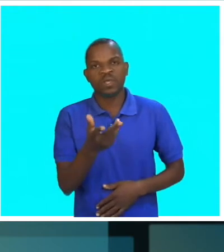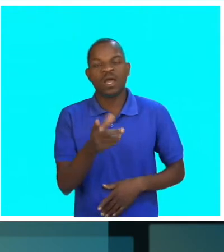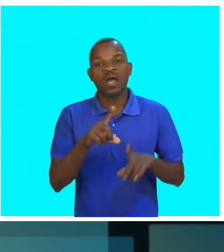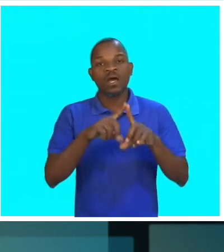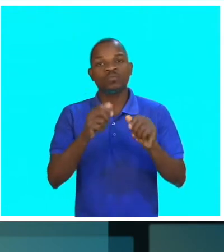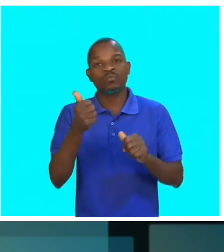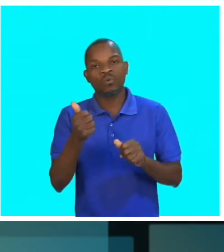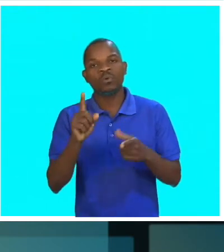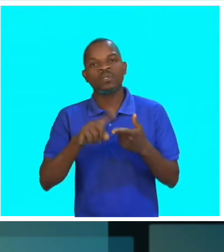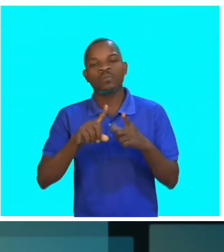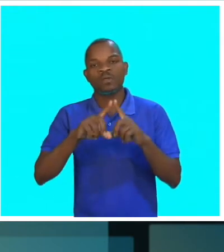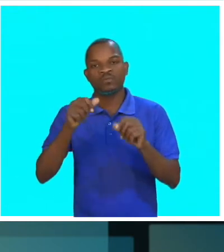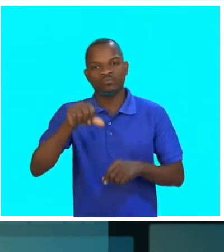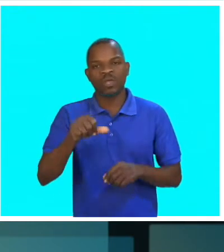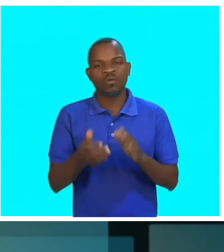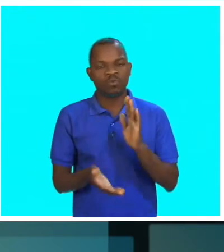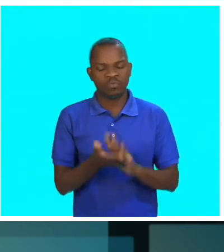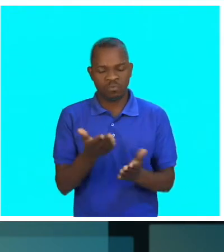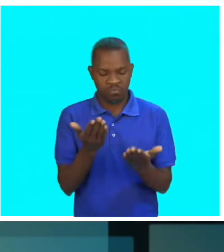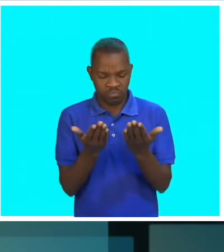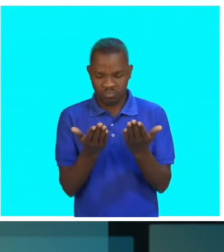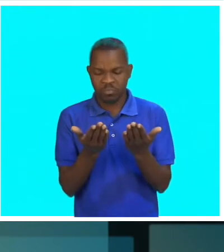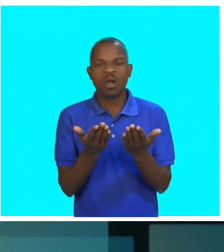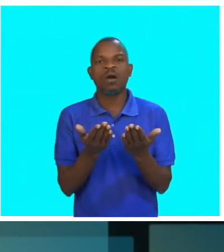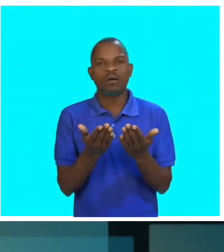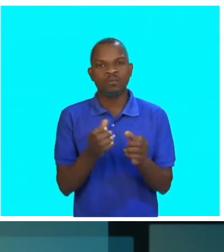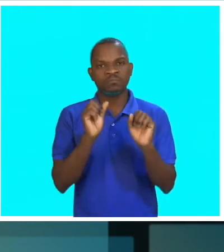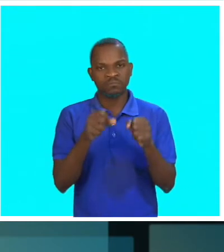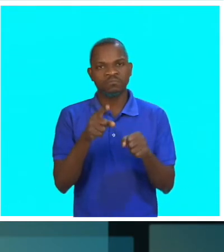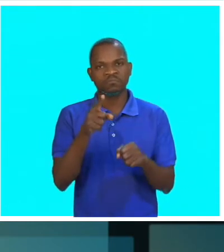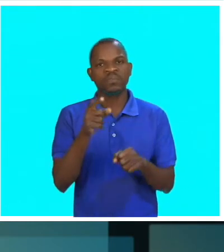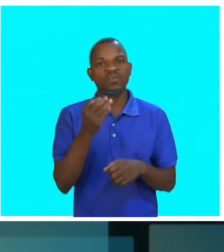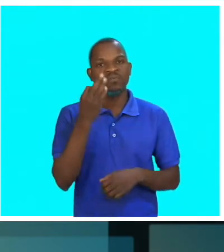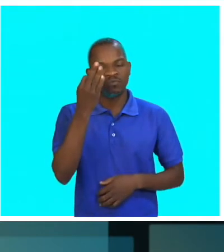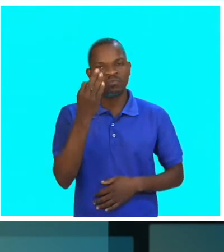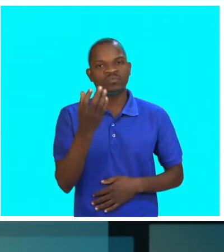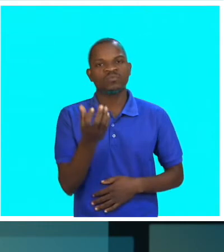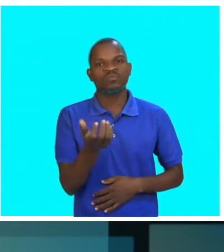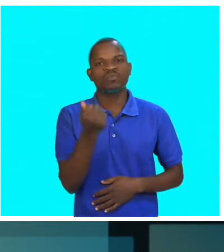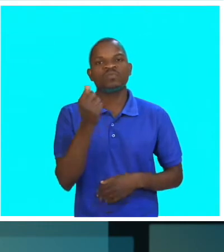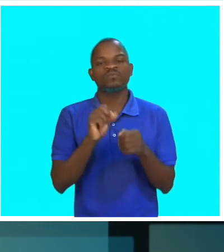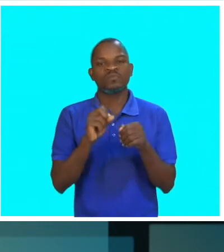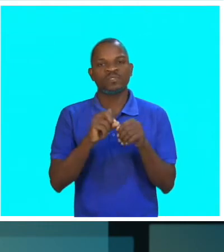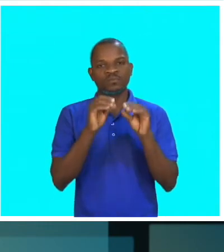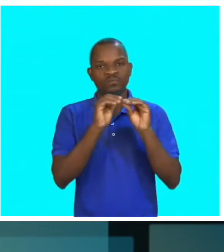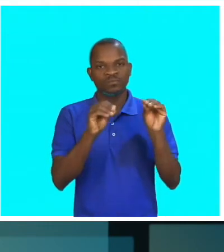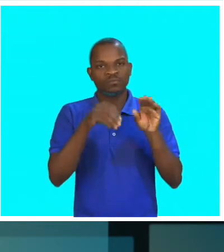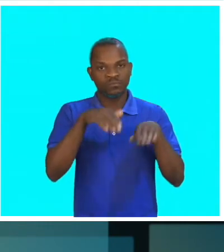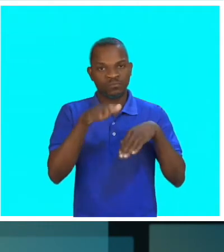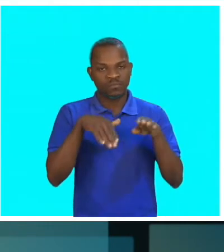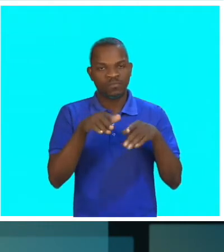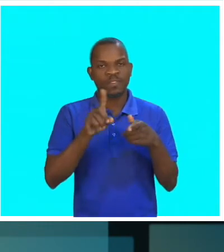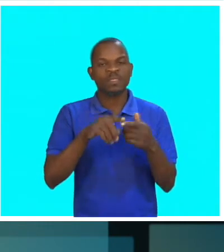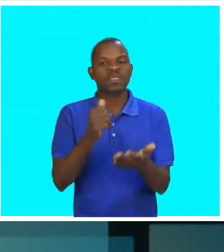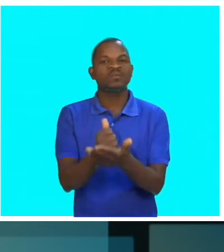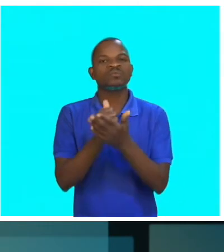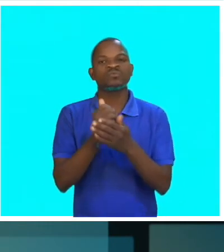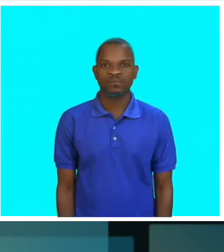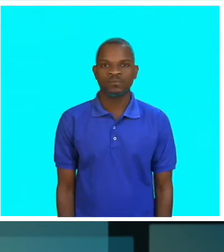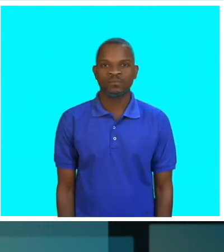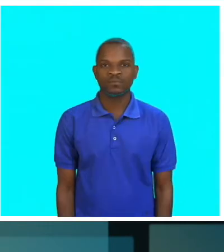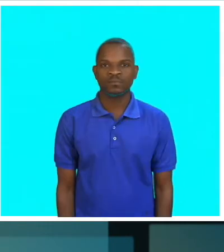E ele pegava naquilo e trabalhava com base naquilo. E ele dizia que tu tens potencial. Então, foi uma das pessoas que a nível de confiança ajudou-me